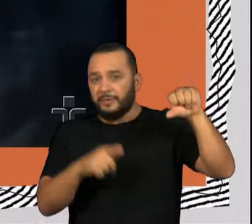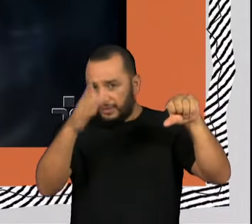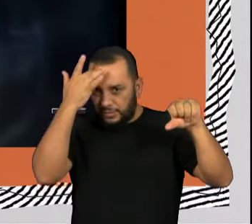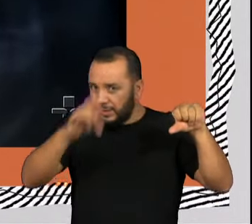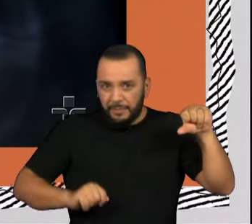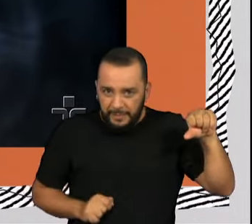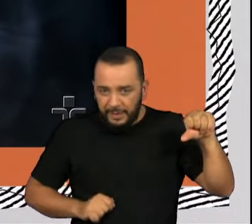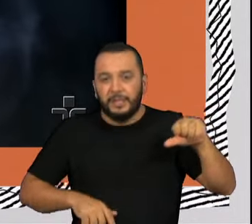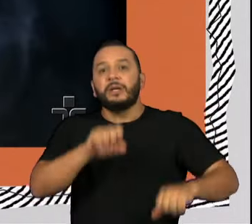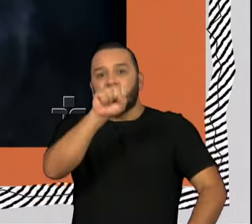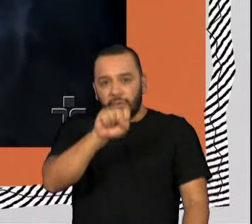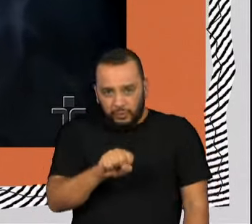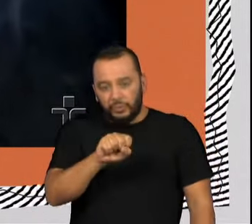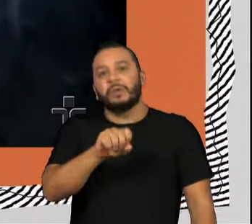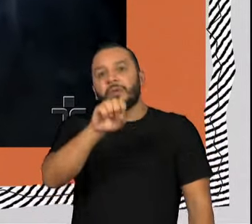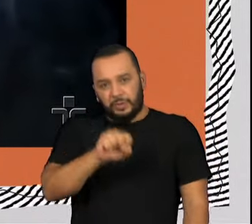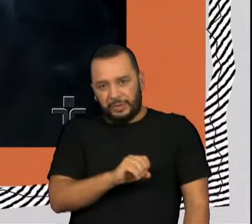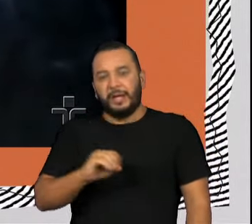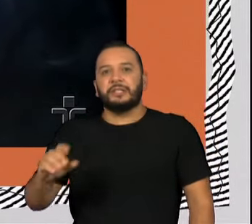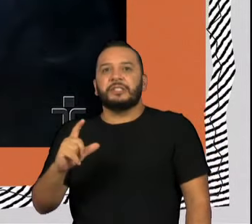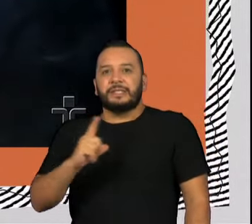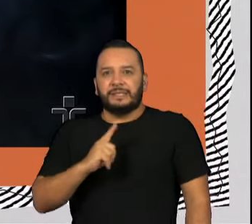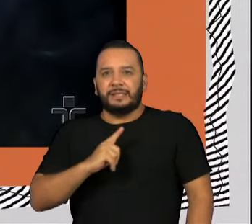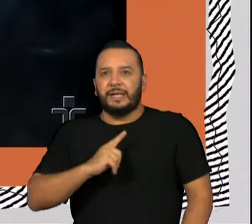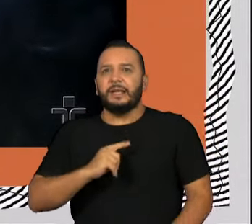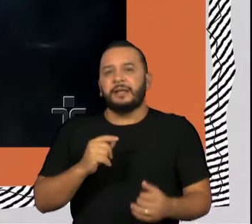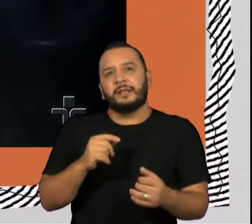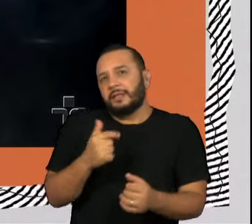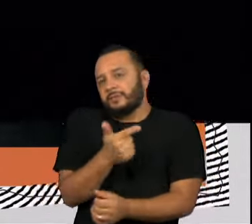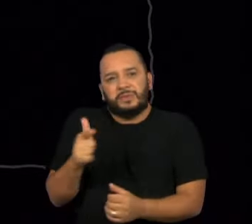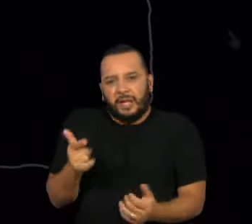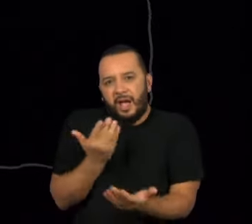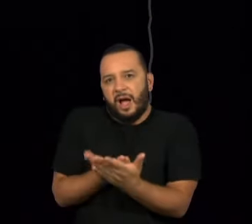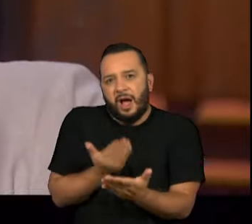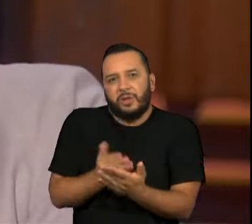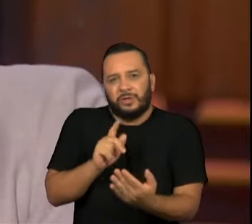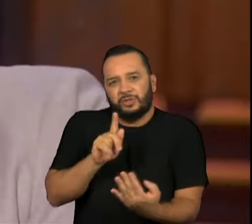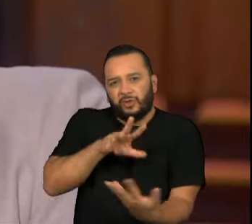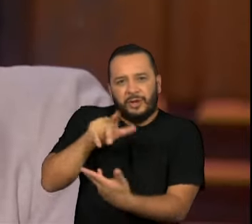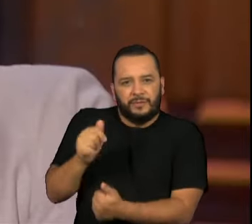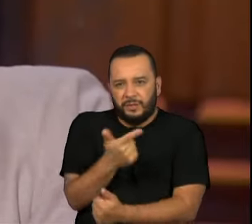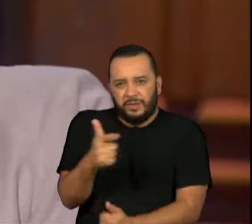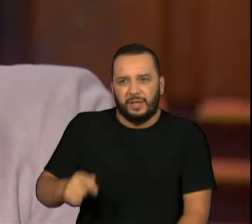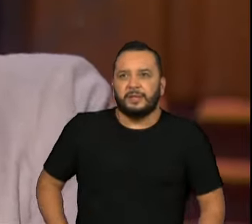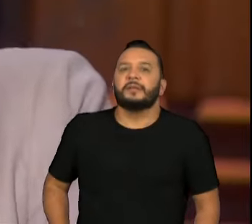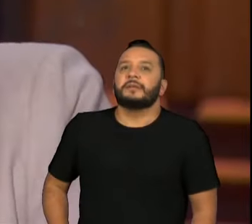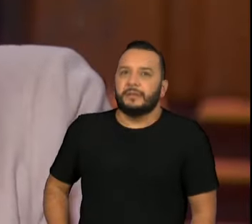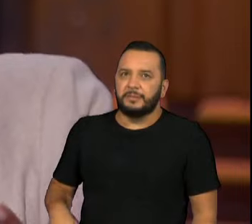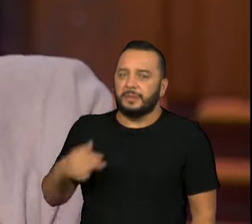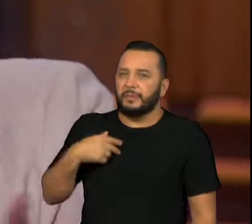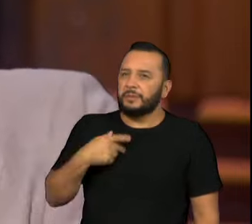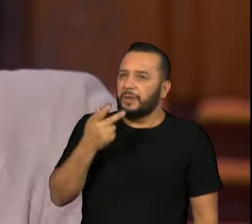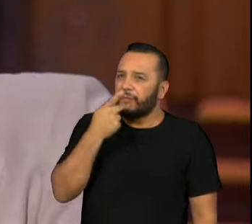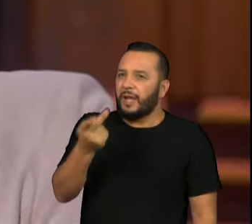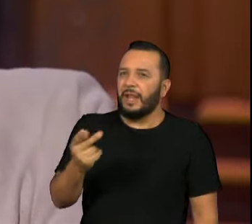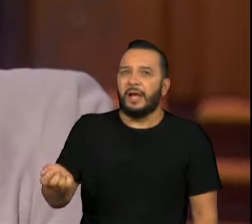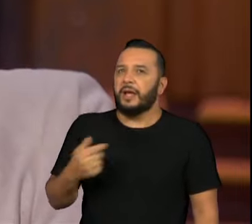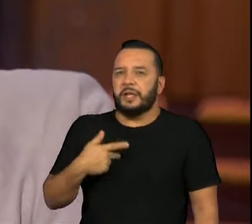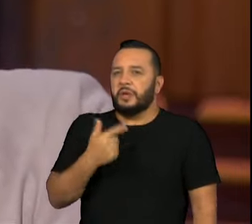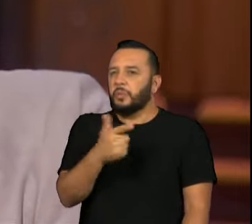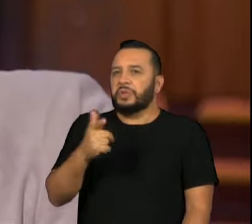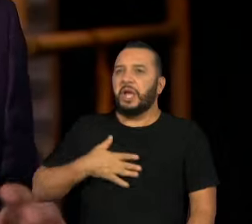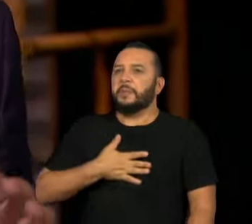sabia Sul e Sudeste têm de argamassa mas não tem aula de geografia e aí eu falei bom eu podia falar Magina eu não tenho